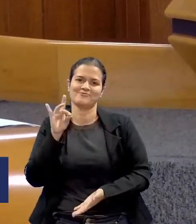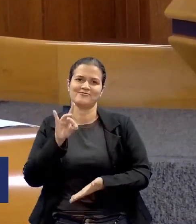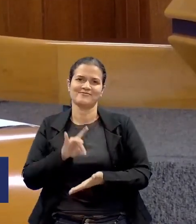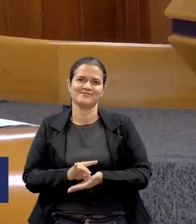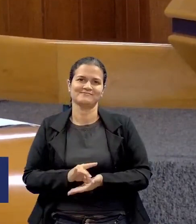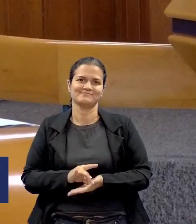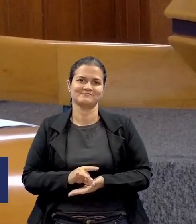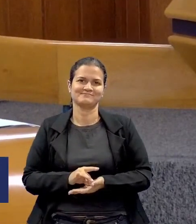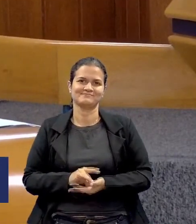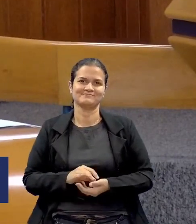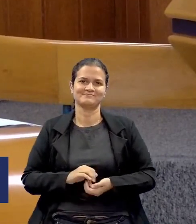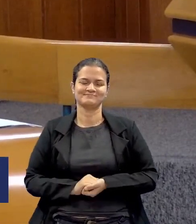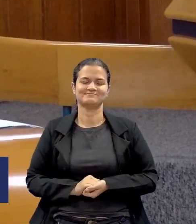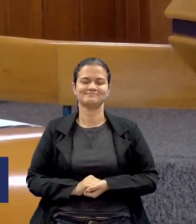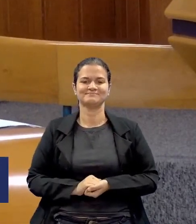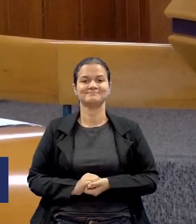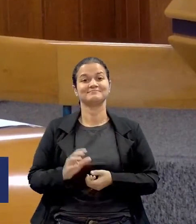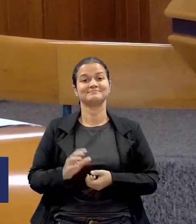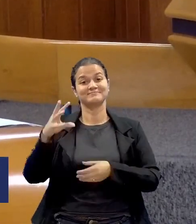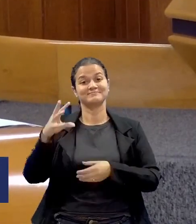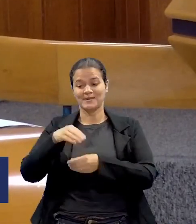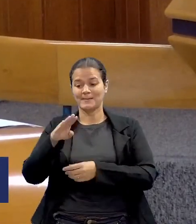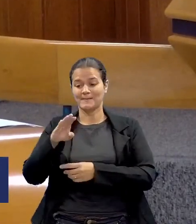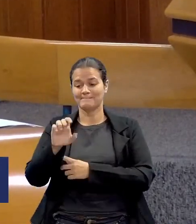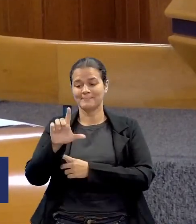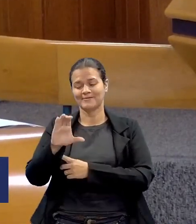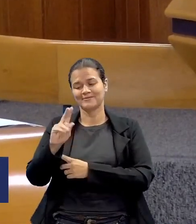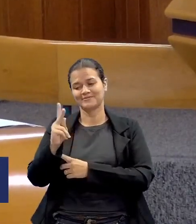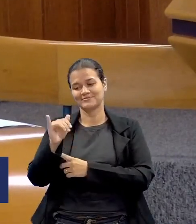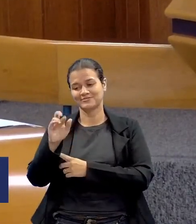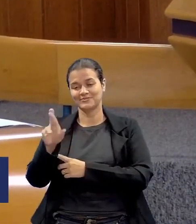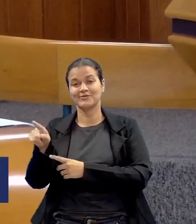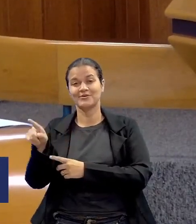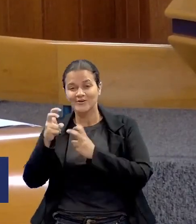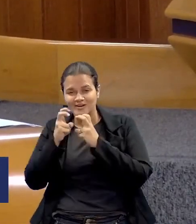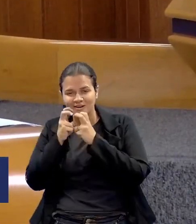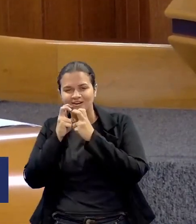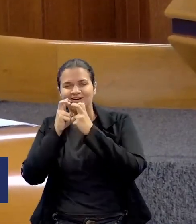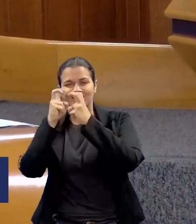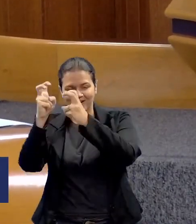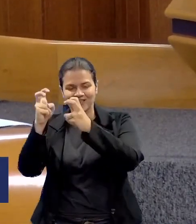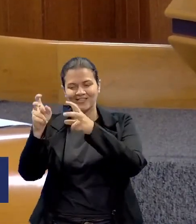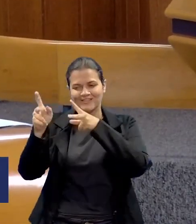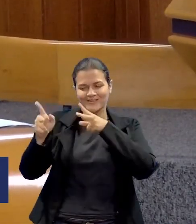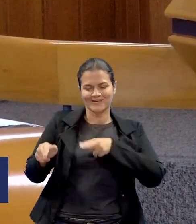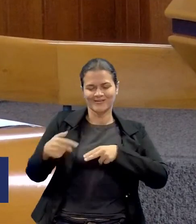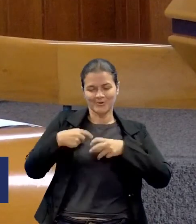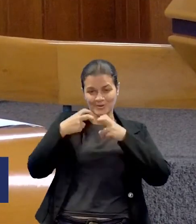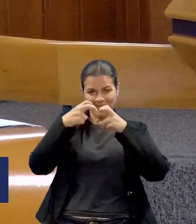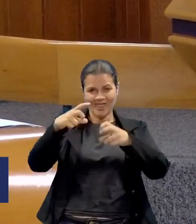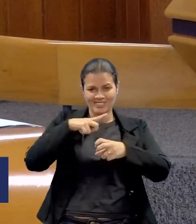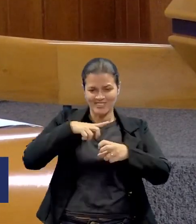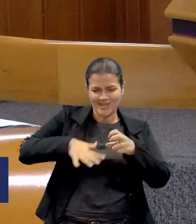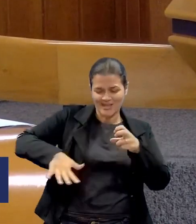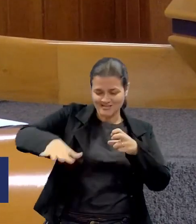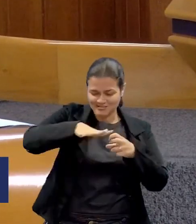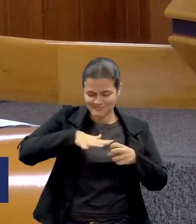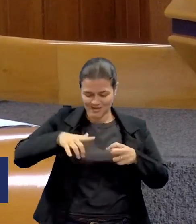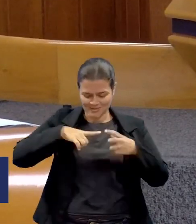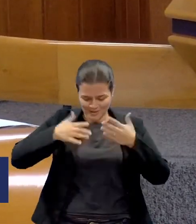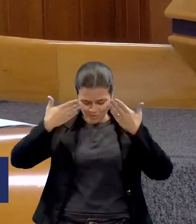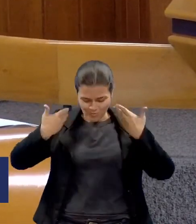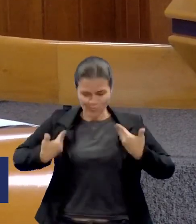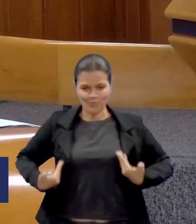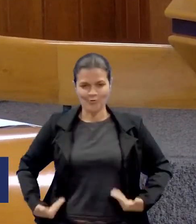palíncipe bissexto de Belchior, eu grito, enquanto houver espaço, corpo, tempo